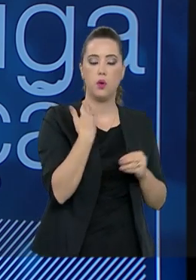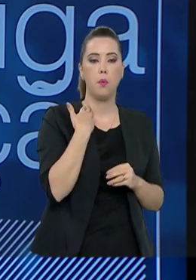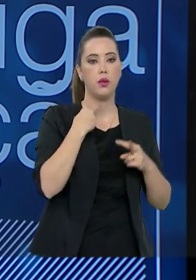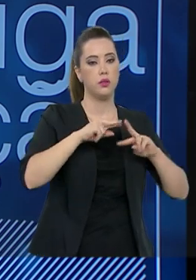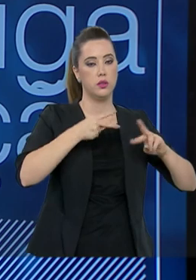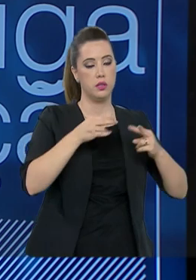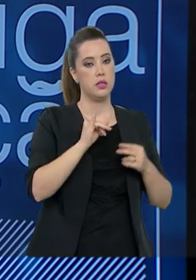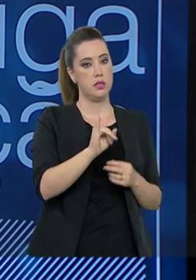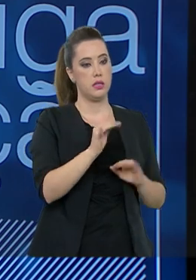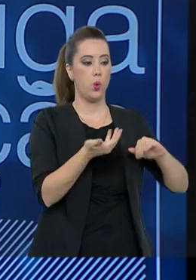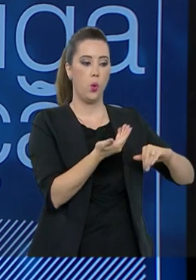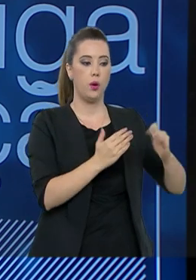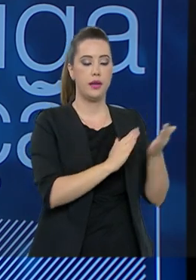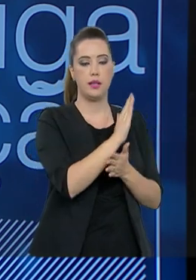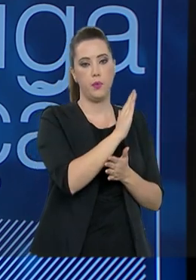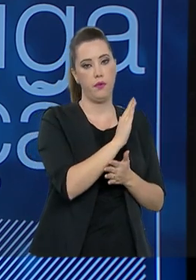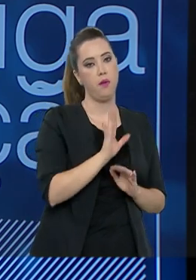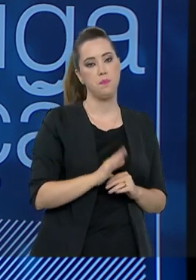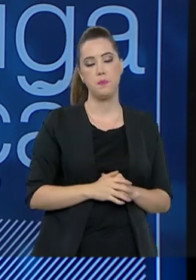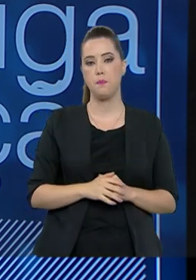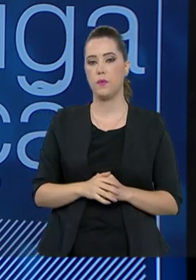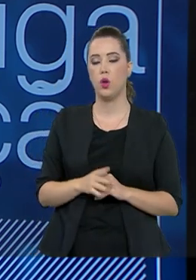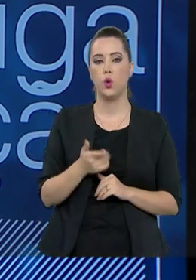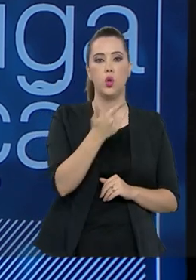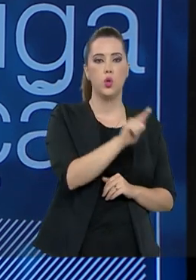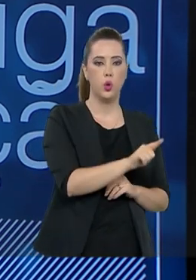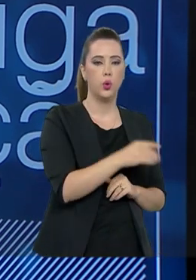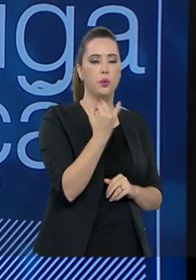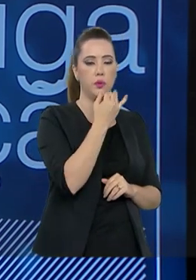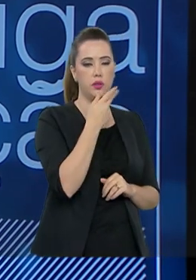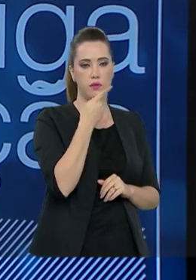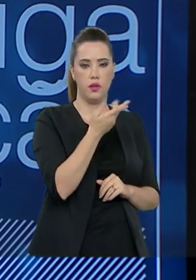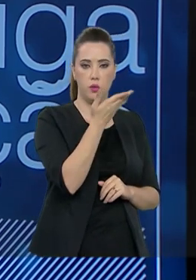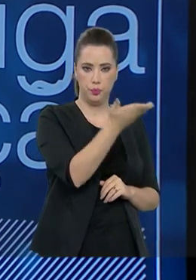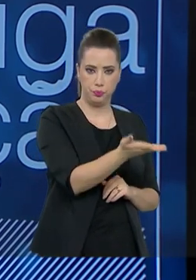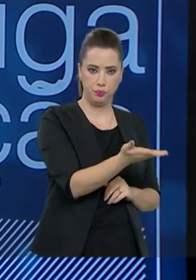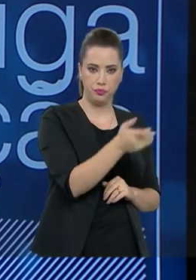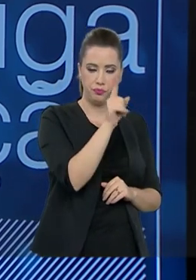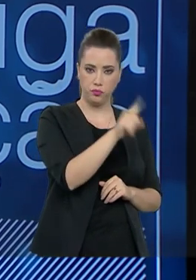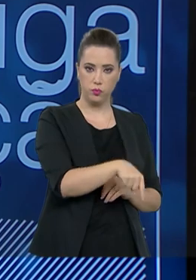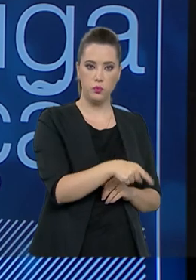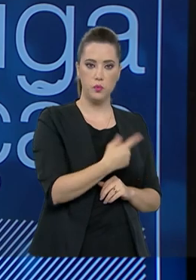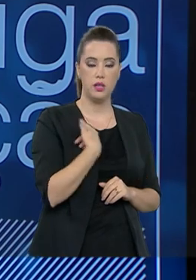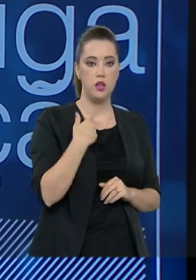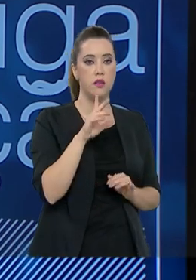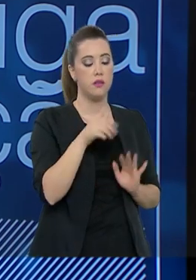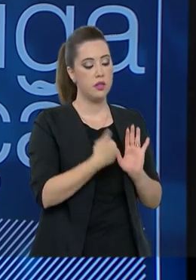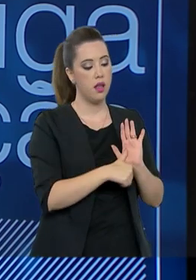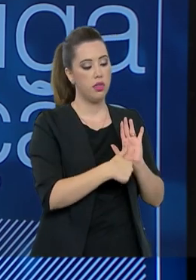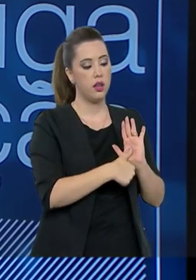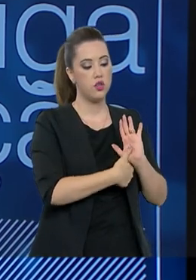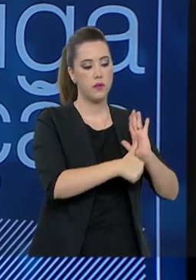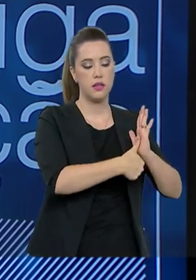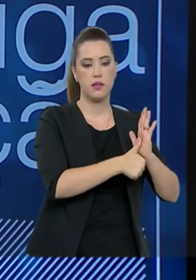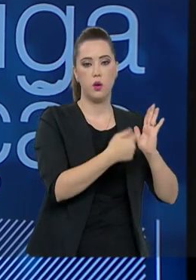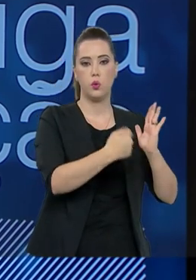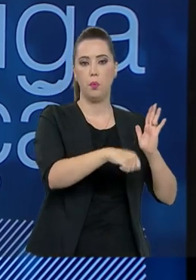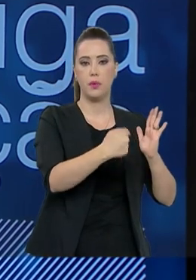mudança legislativa. E outro ponto importante é esse que o senhor mencionou, né? Uma identificação não